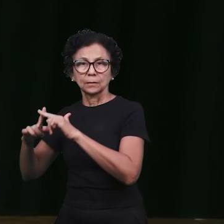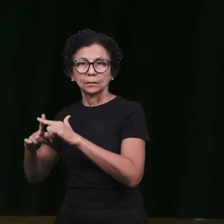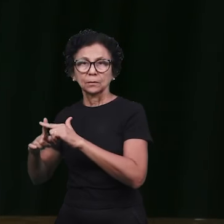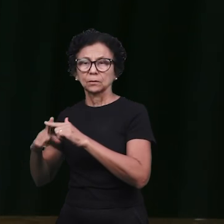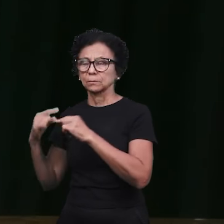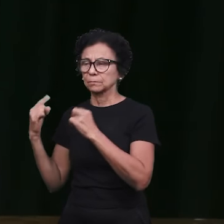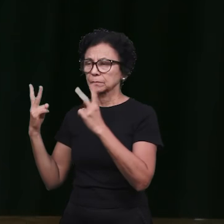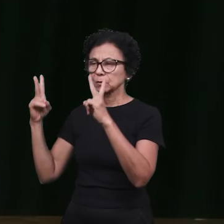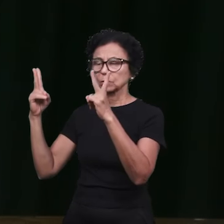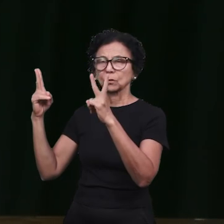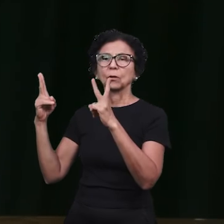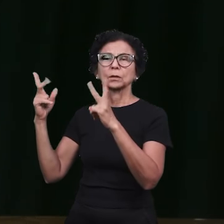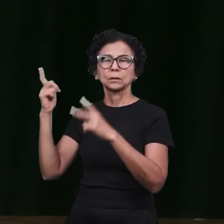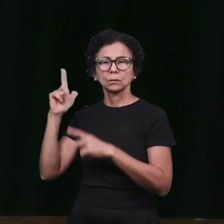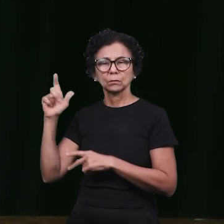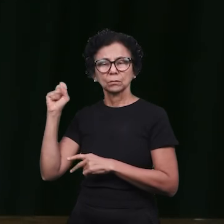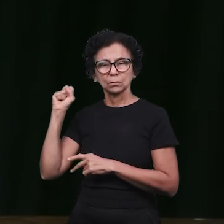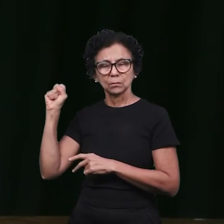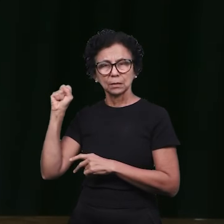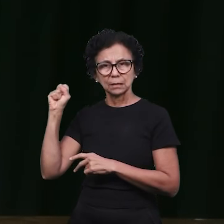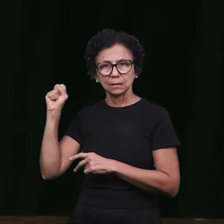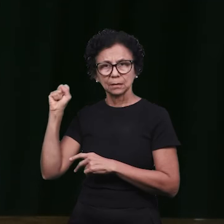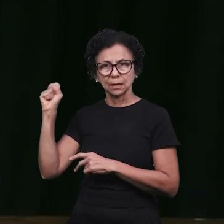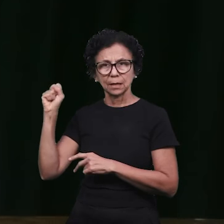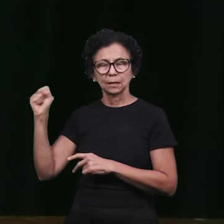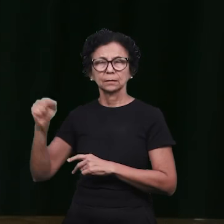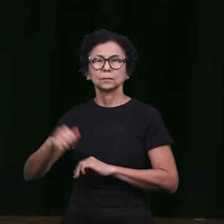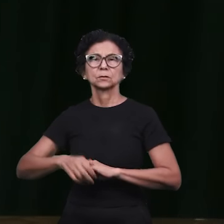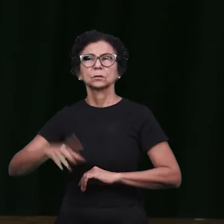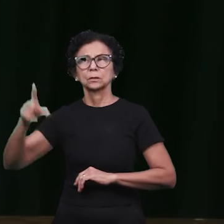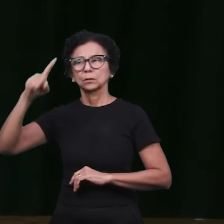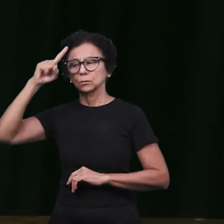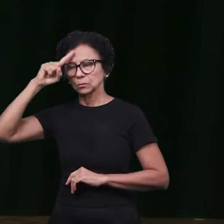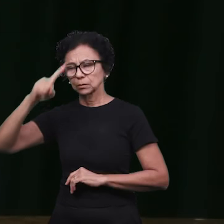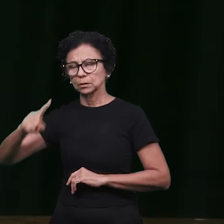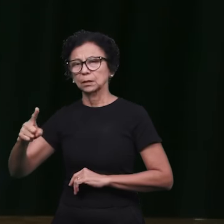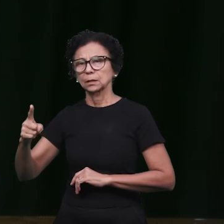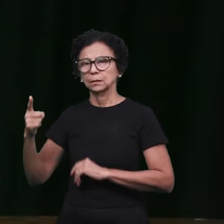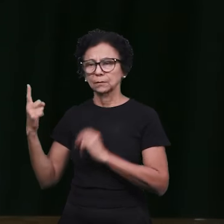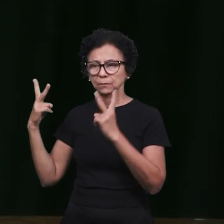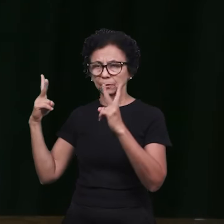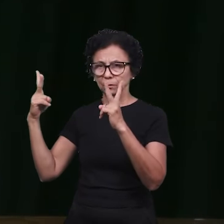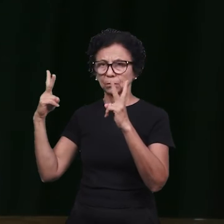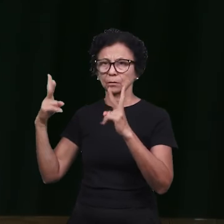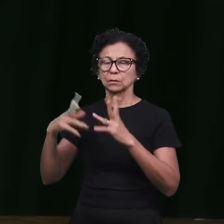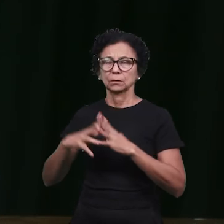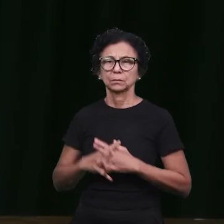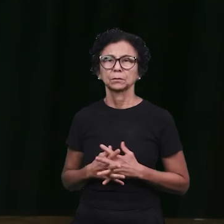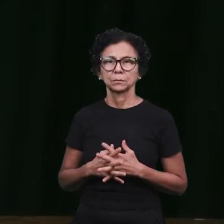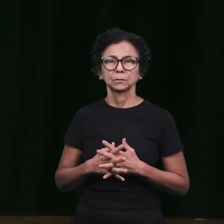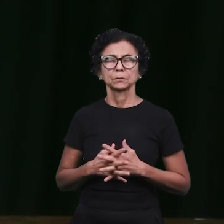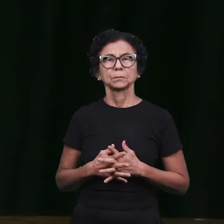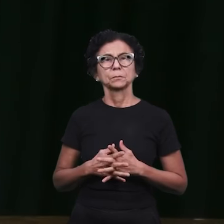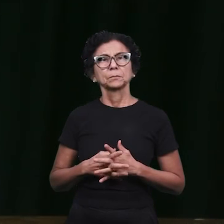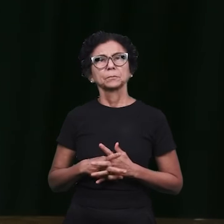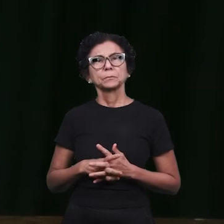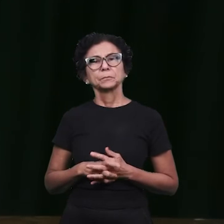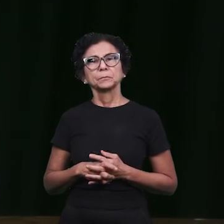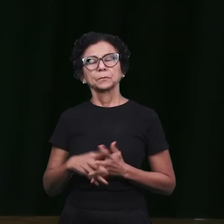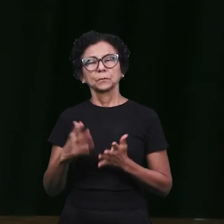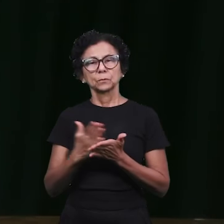é vitoriosa. A obra do Senhor é vitoriosa, o reino é vitorioso. Então, aqui nesse